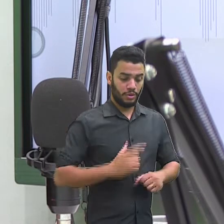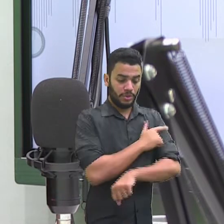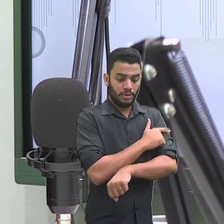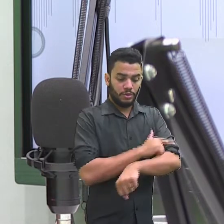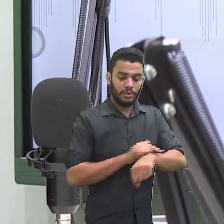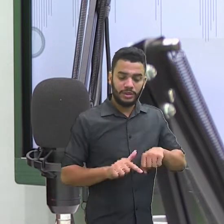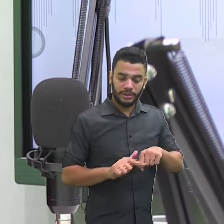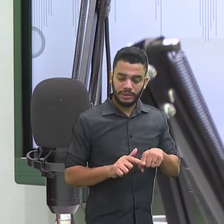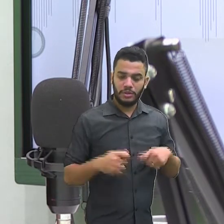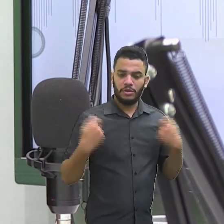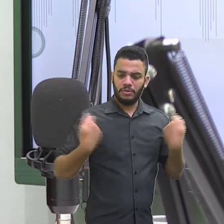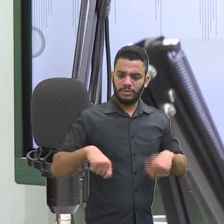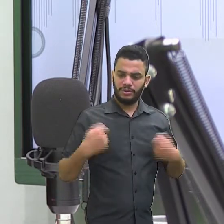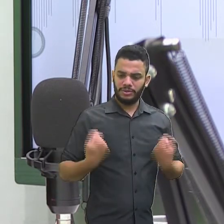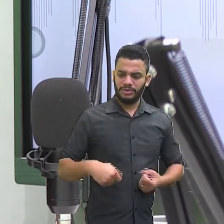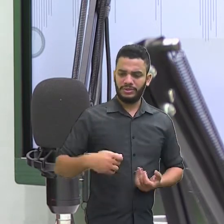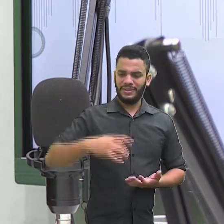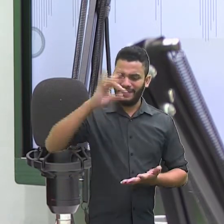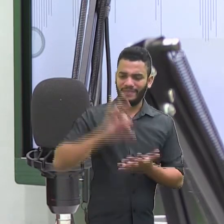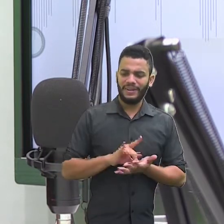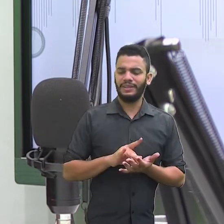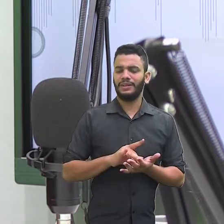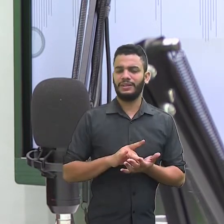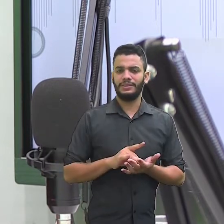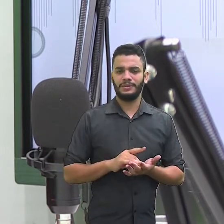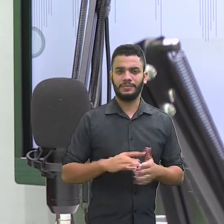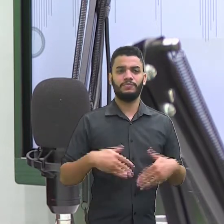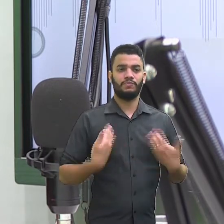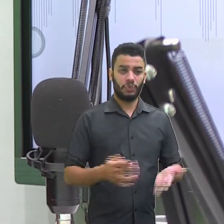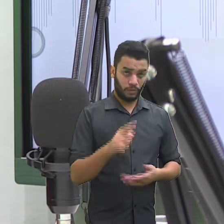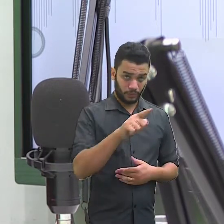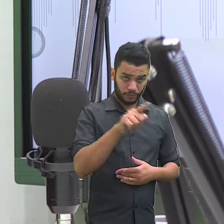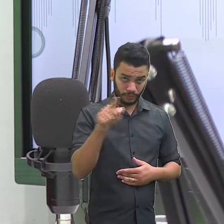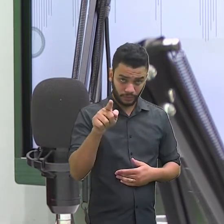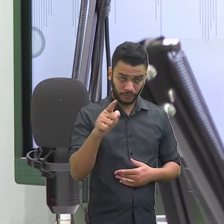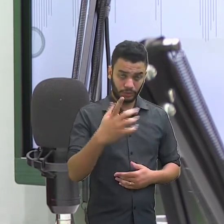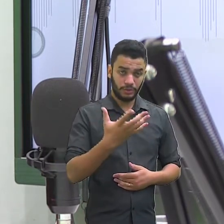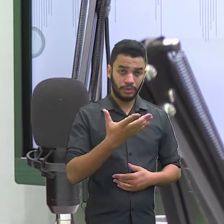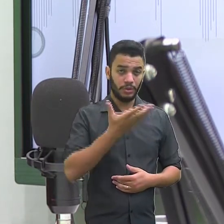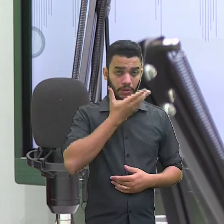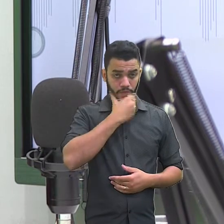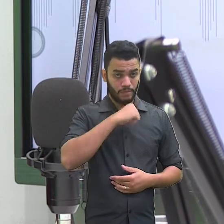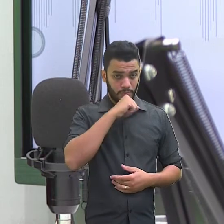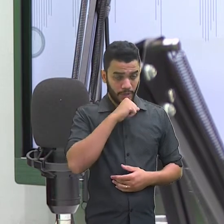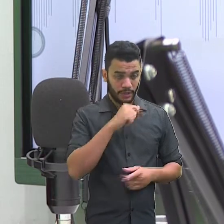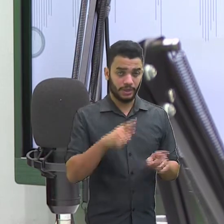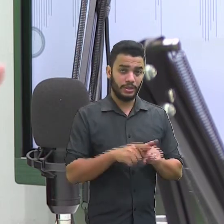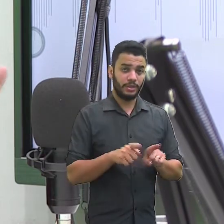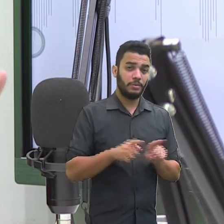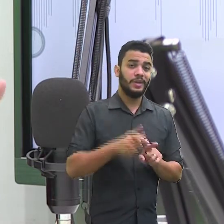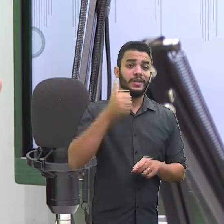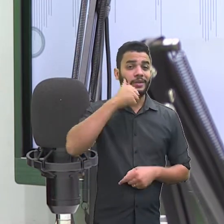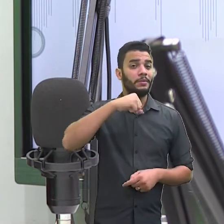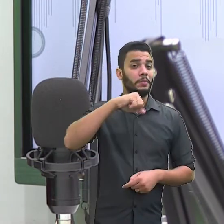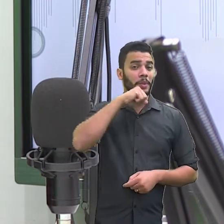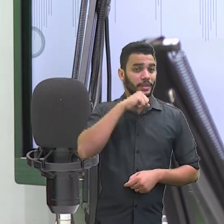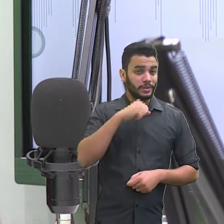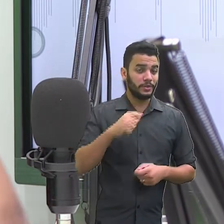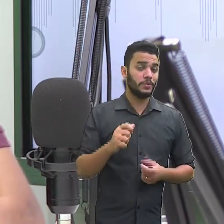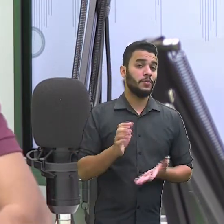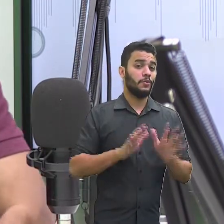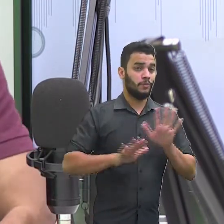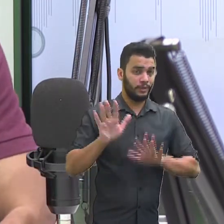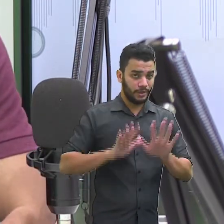Então, papai, mamãe, tomem muito cuidado com os seus exemplos. Alguém já disse muito